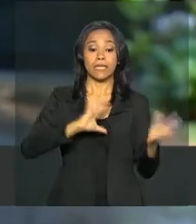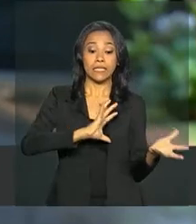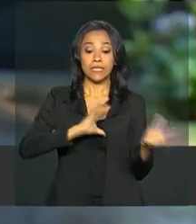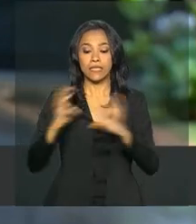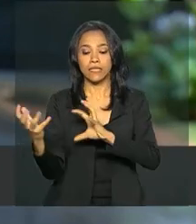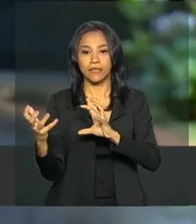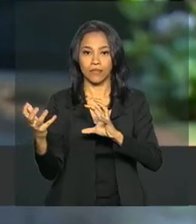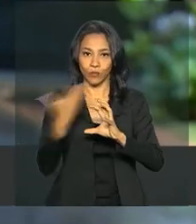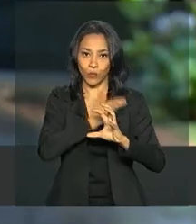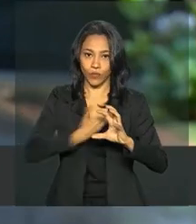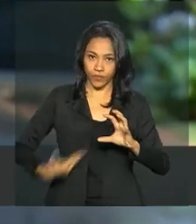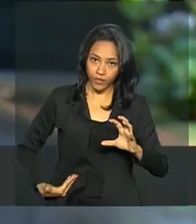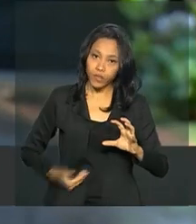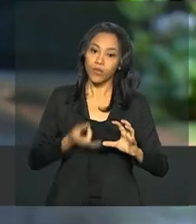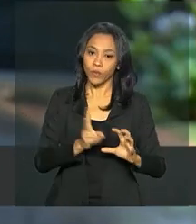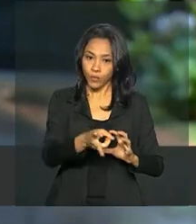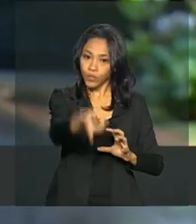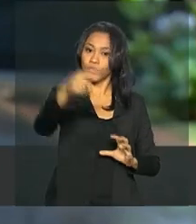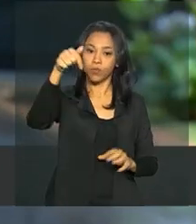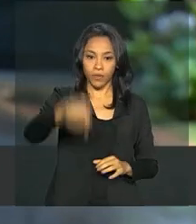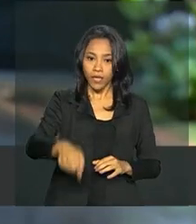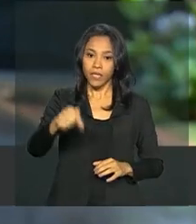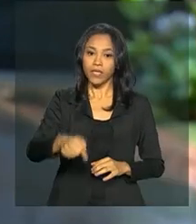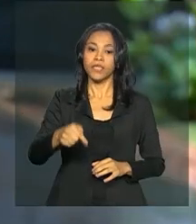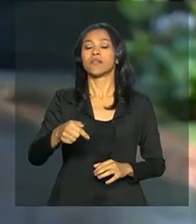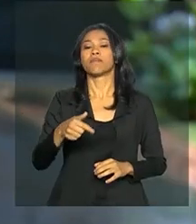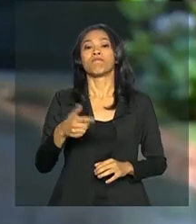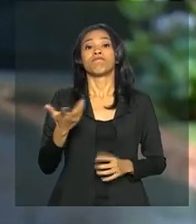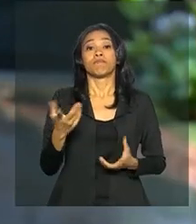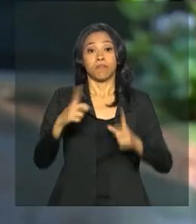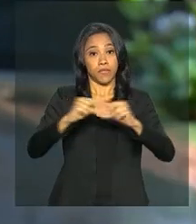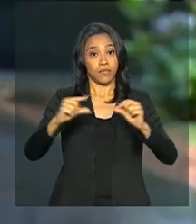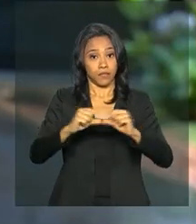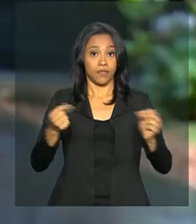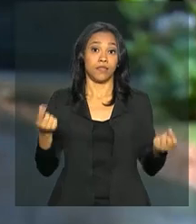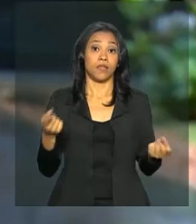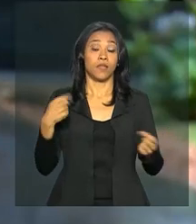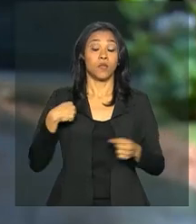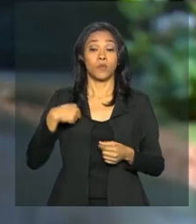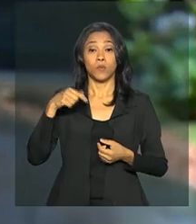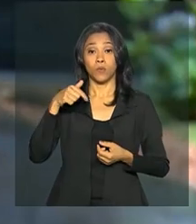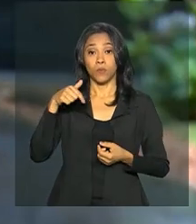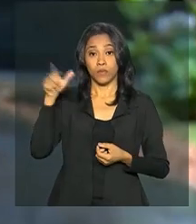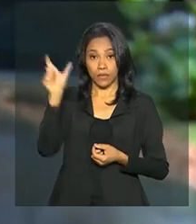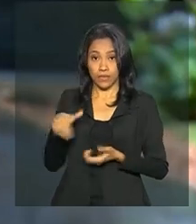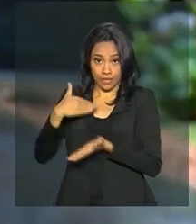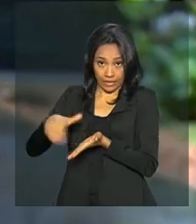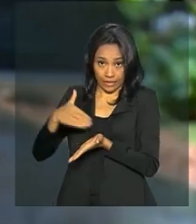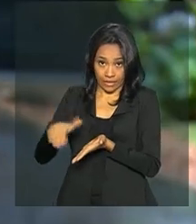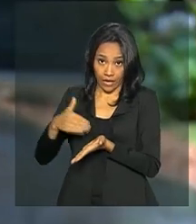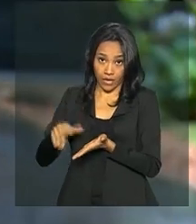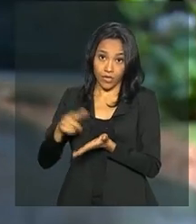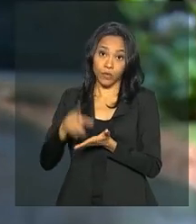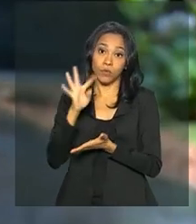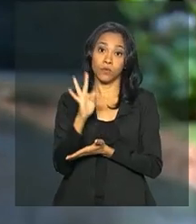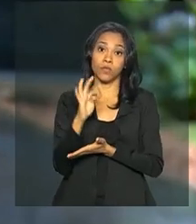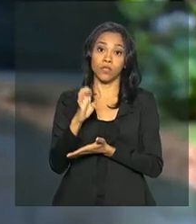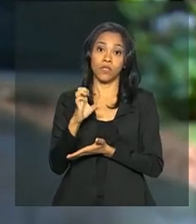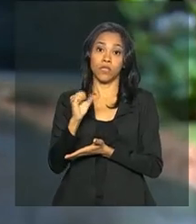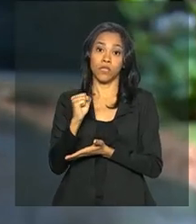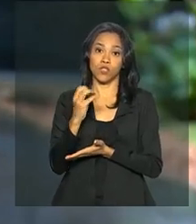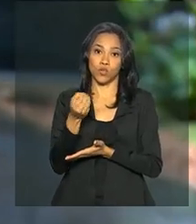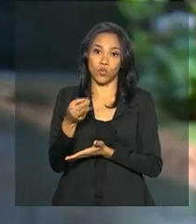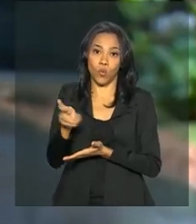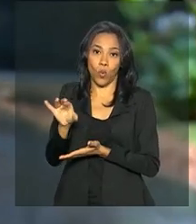governo continuam aqui no Centro Cultural Banco do Brasil. O secretário do Tesouro Nacional esteve por aqui hoje. Ele trouxe